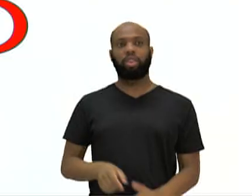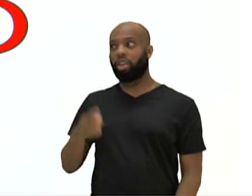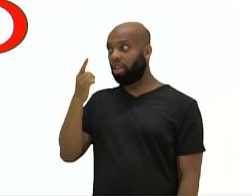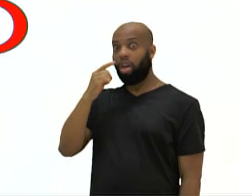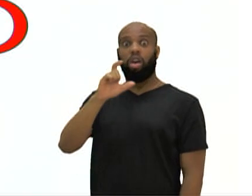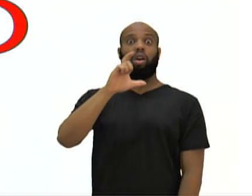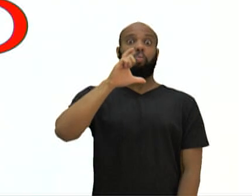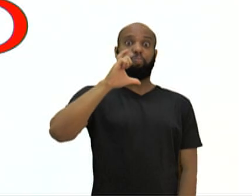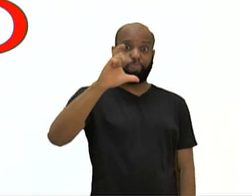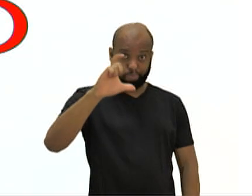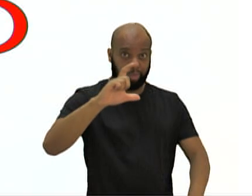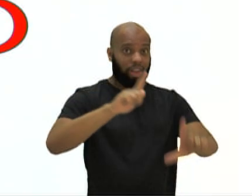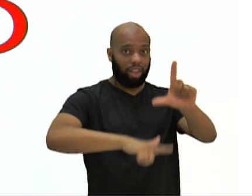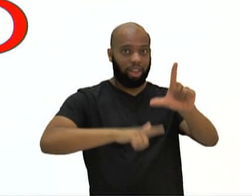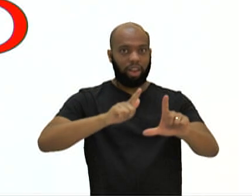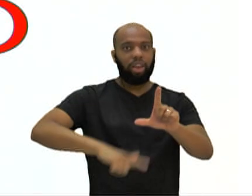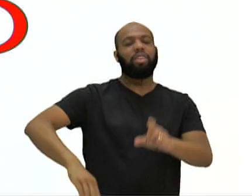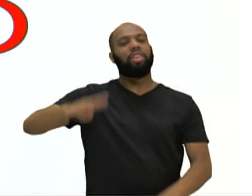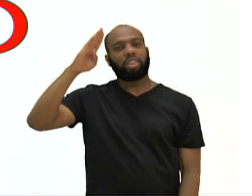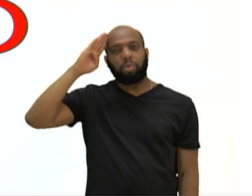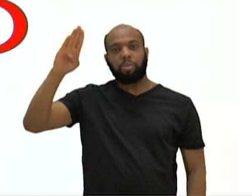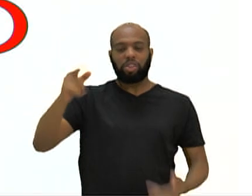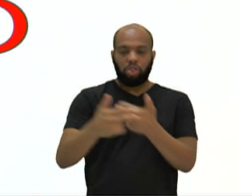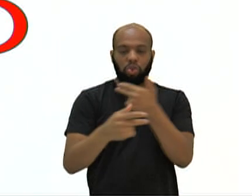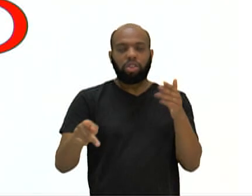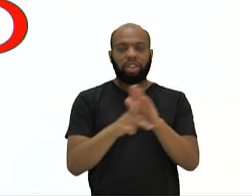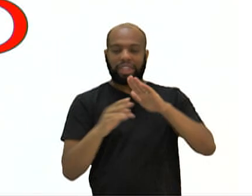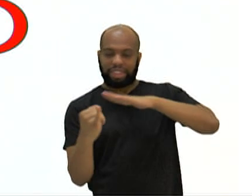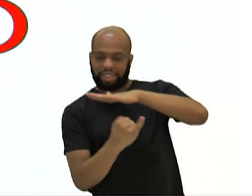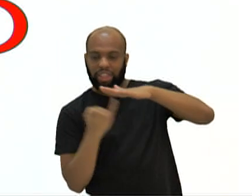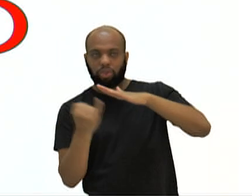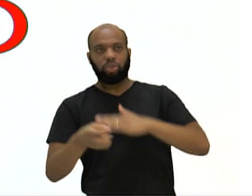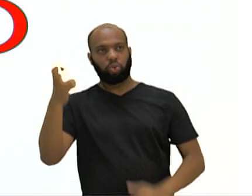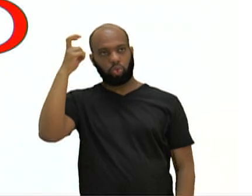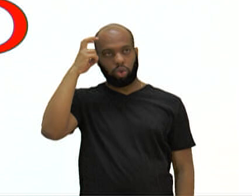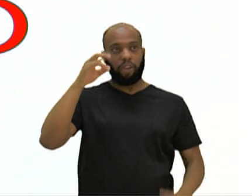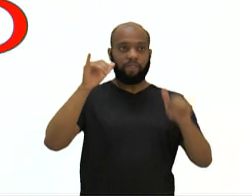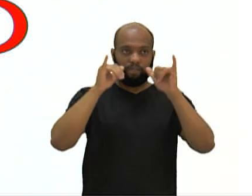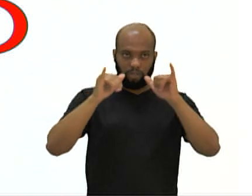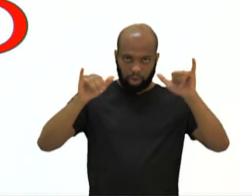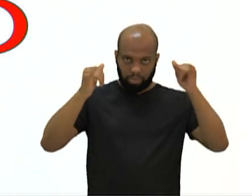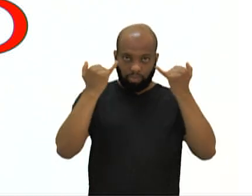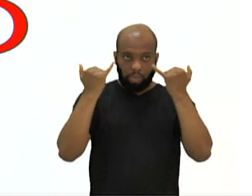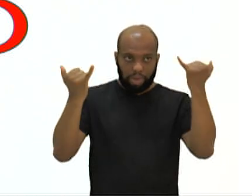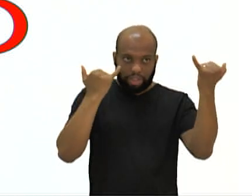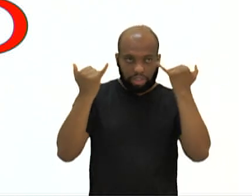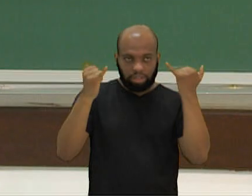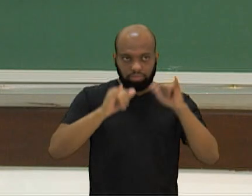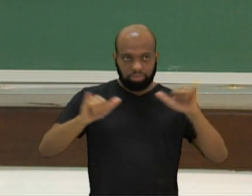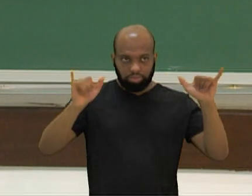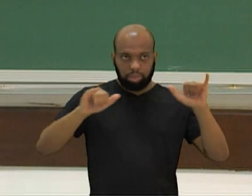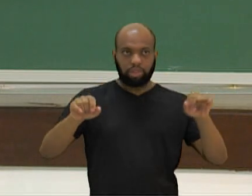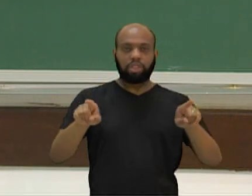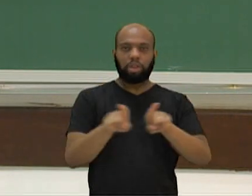letras garrafais, as principais questões da indústria cultural são aqui, informação, entretenimento e consumo.